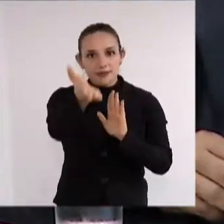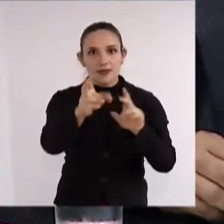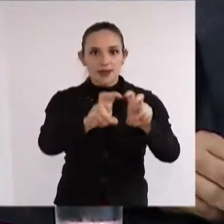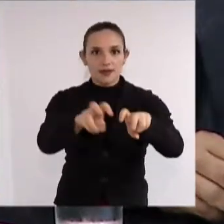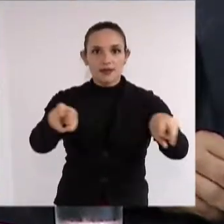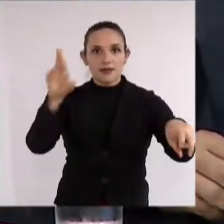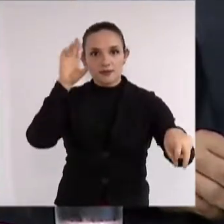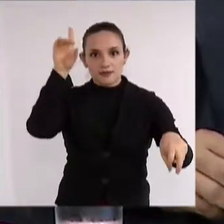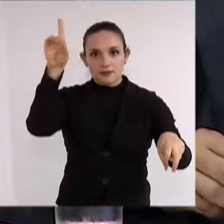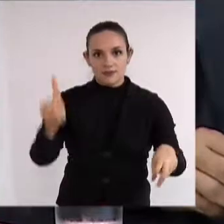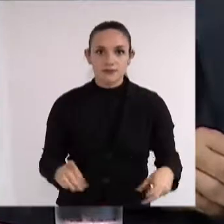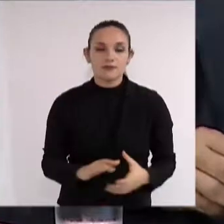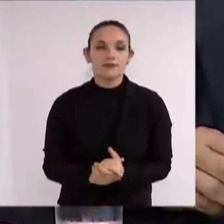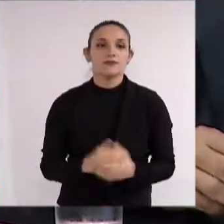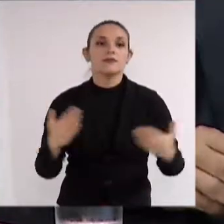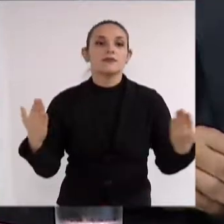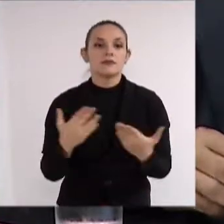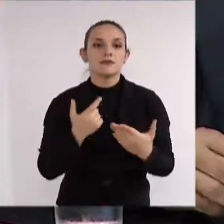quero consultar